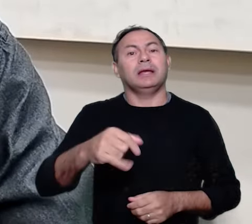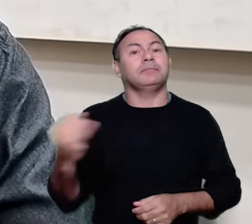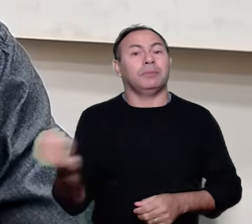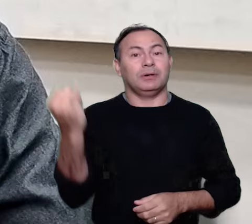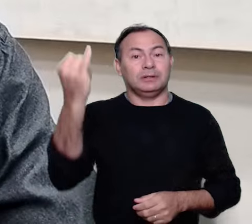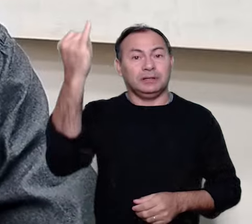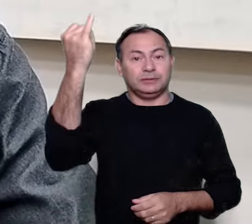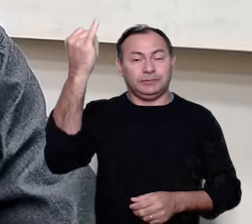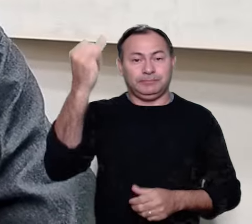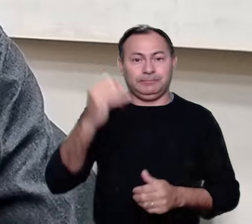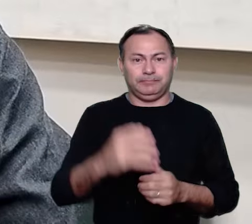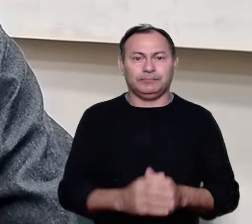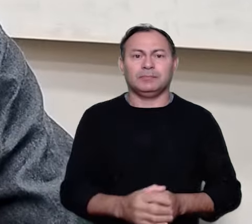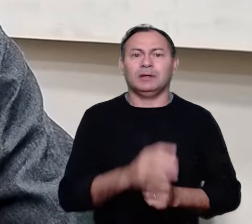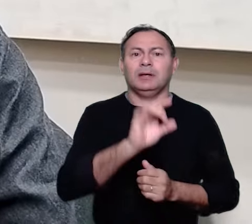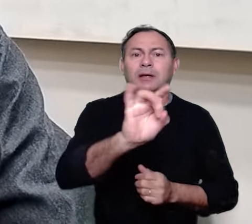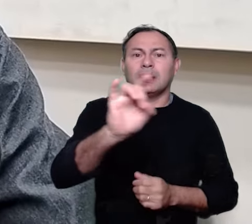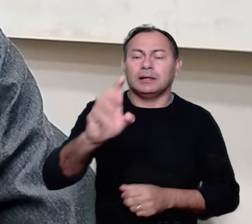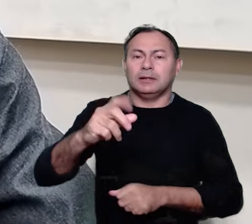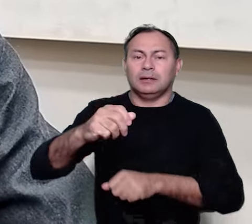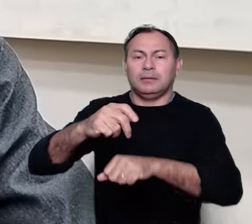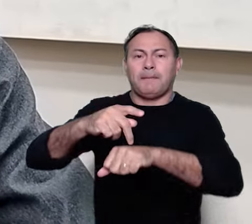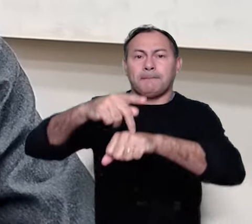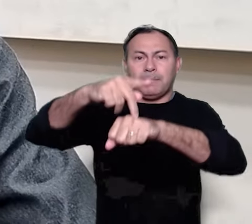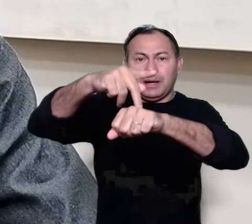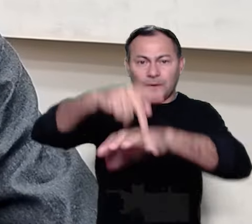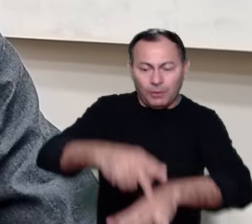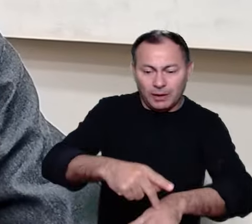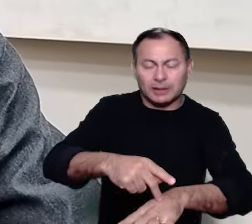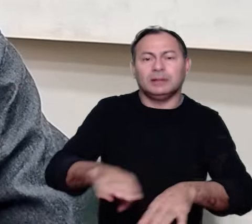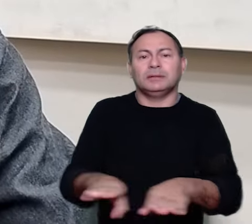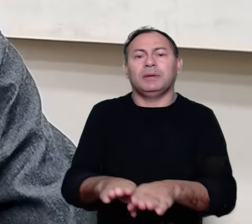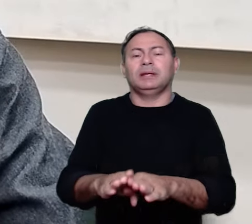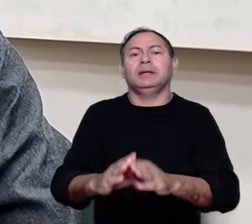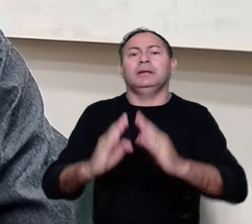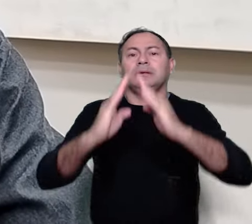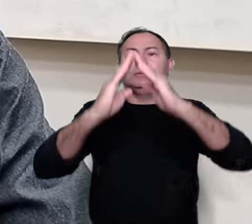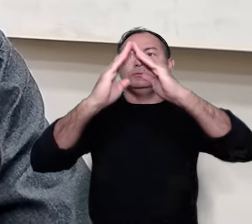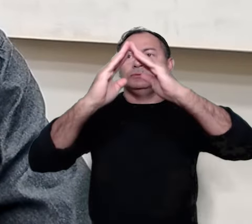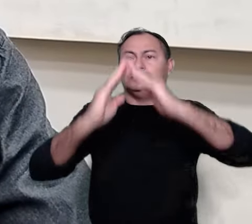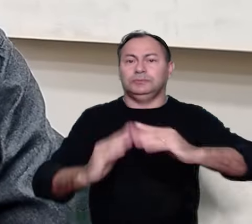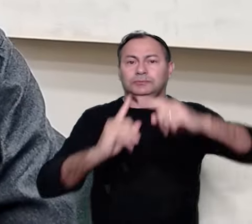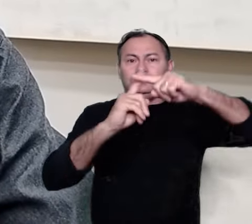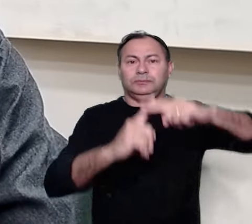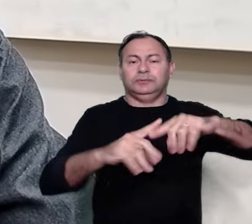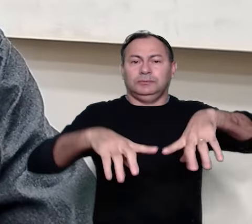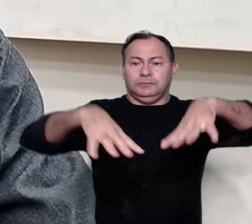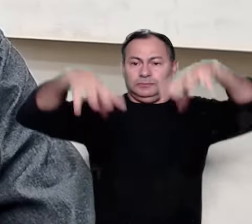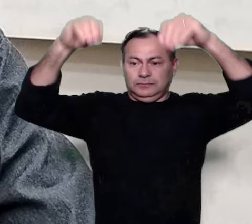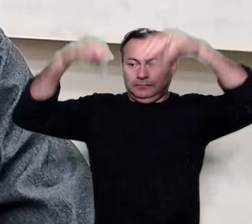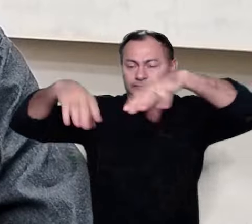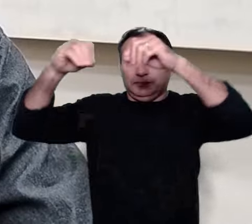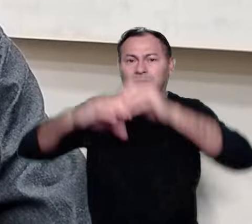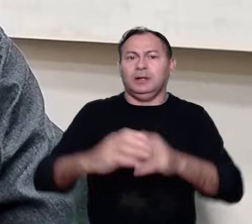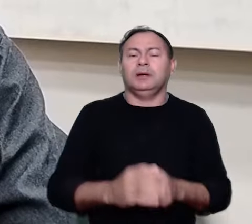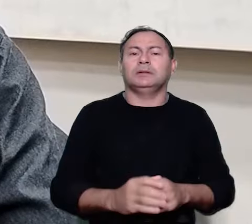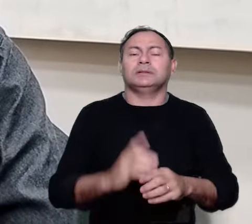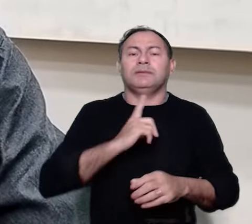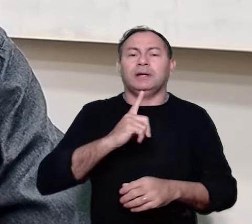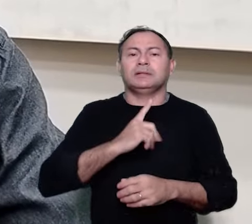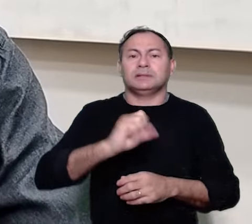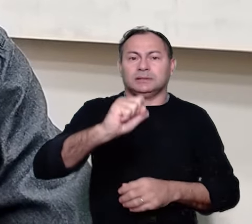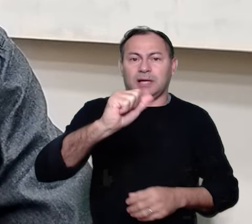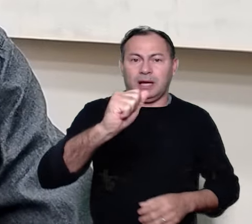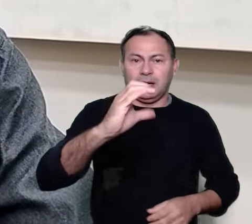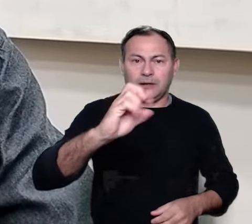Seria muito importante que cada paróquia e catedral tivesse o que Sacrosanctum